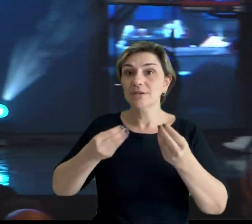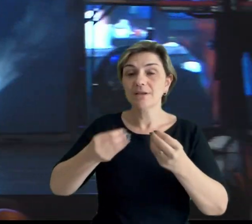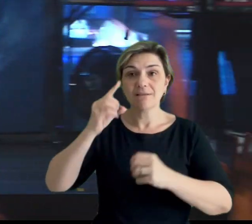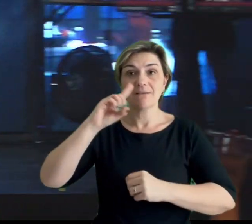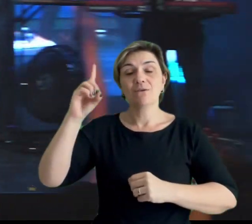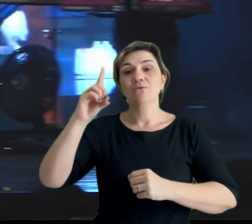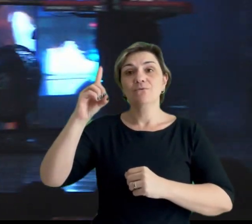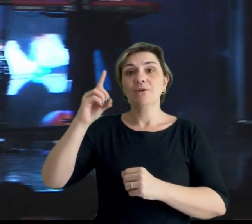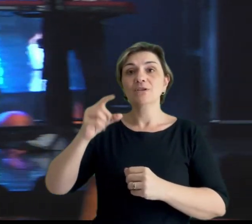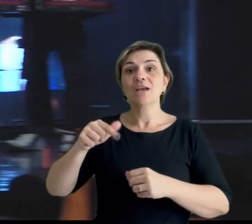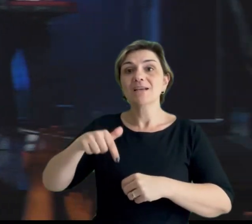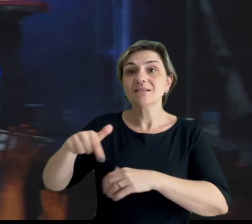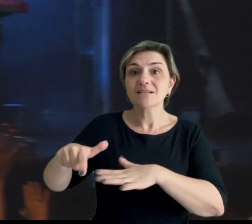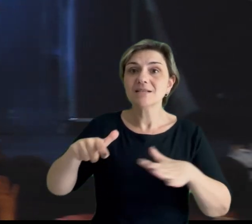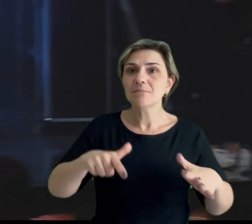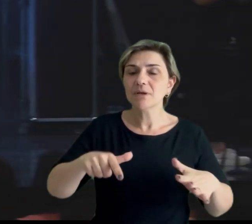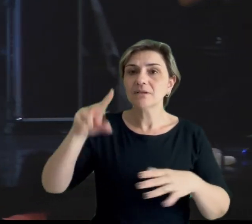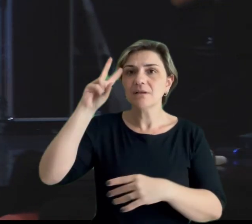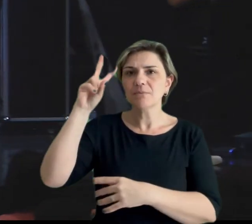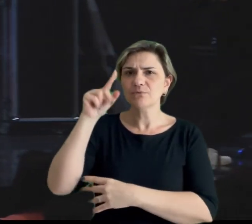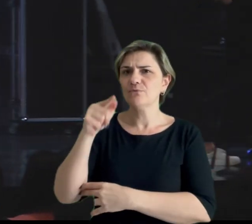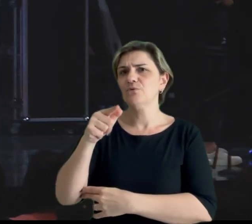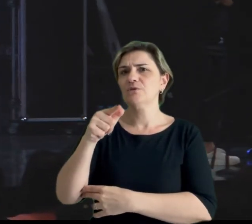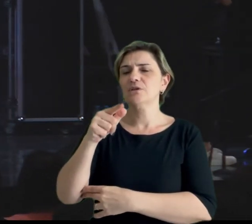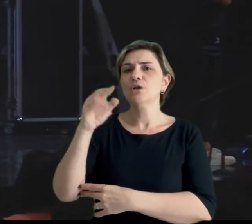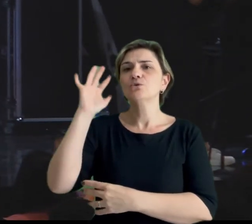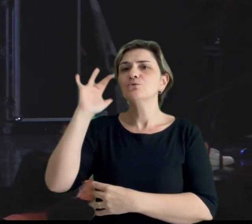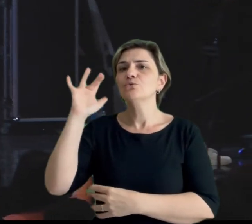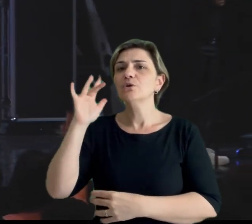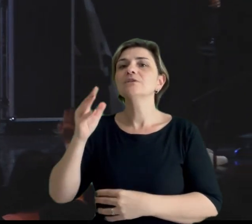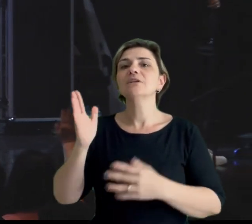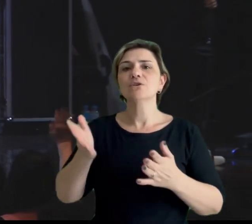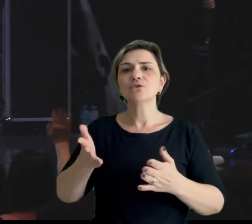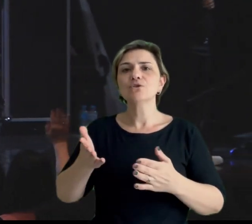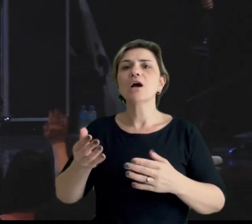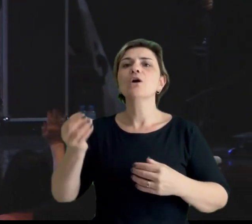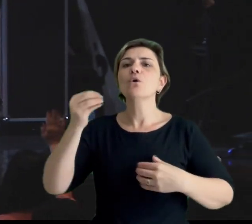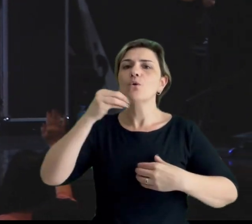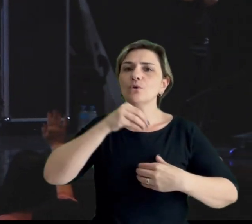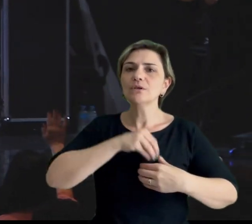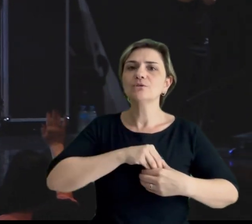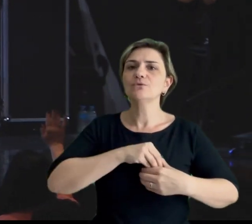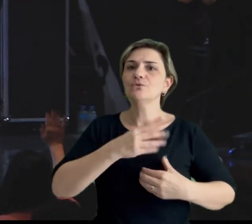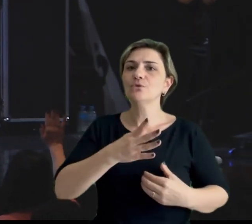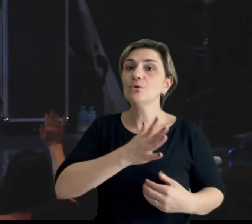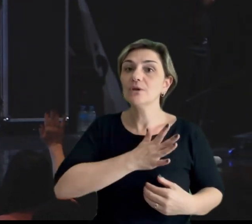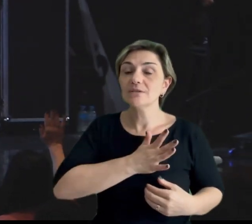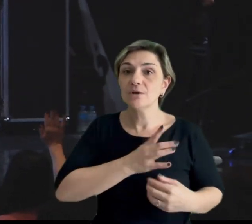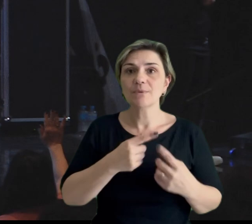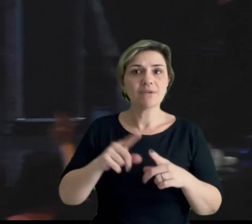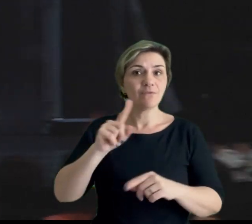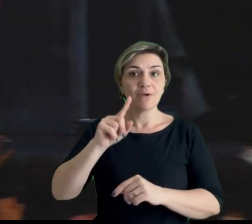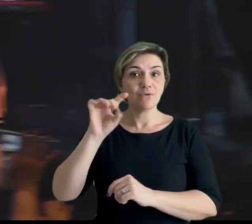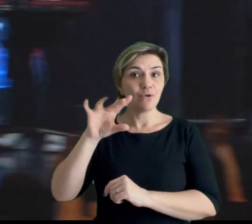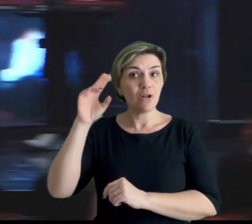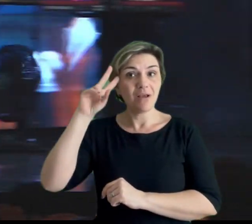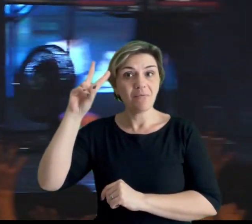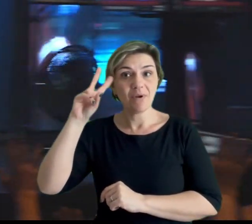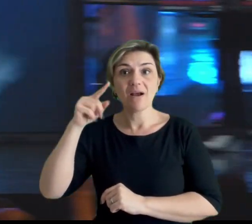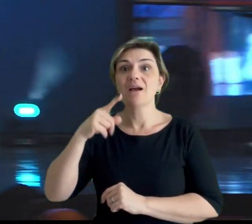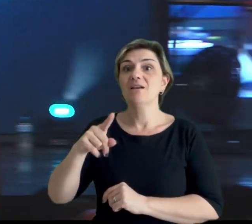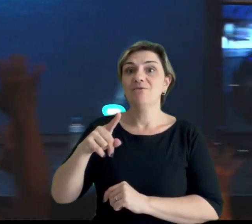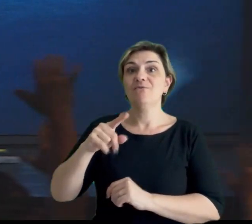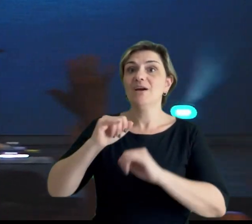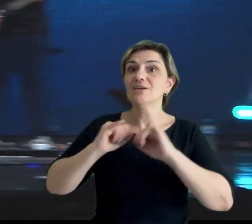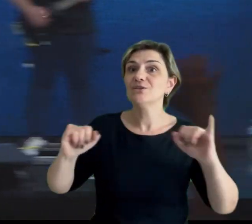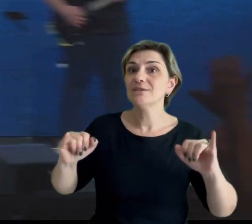de sonhos que Ele já colocou no teu coração. Mas Ele não vai só te lembrar. Ele vai dizer: chegou a hora de acontecer. Chegou a hora